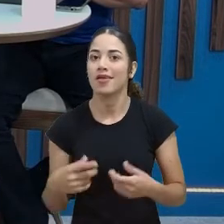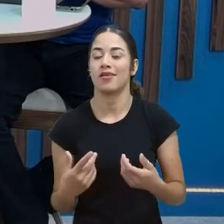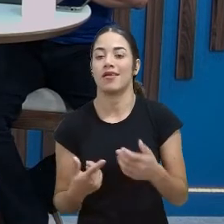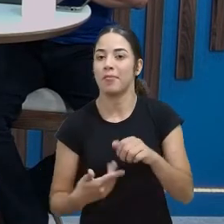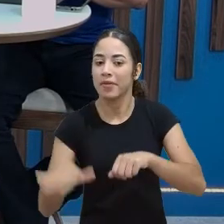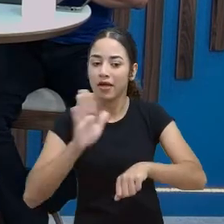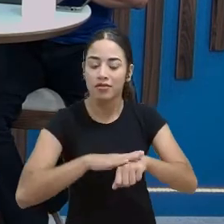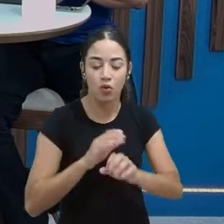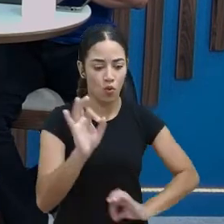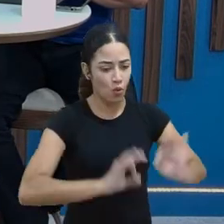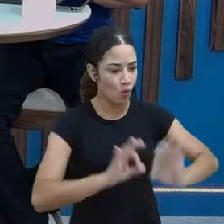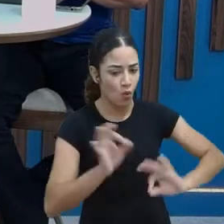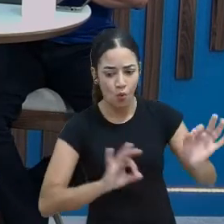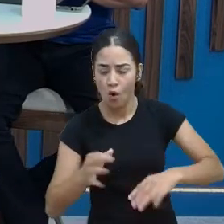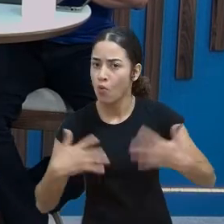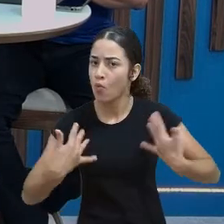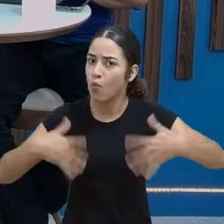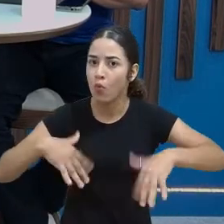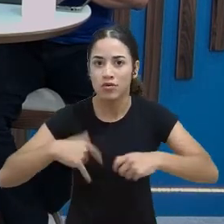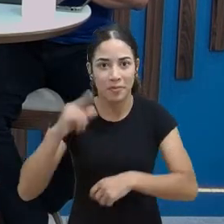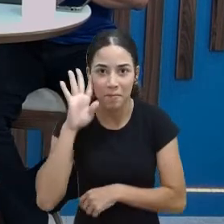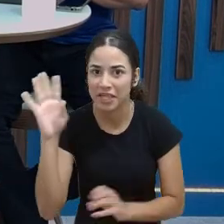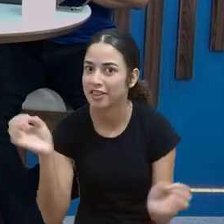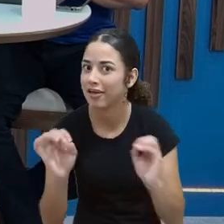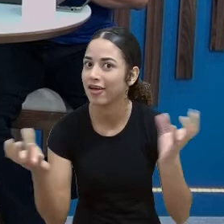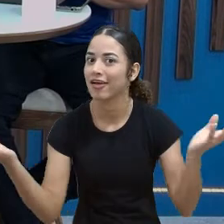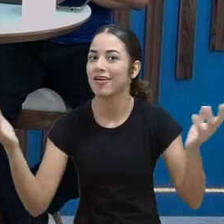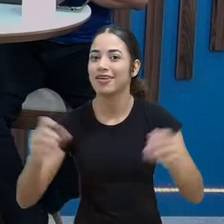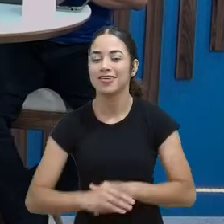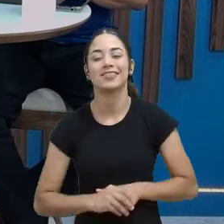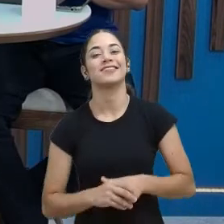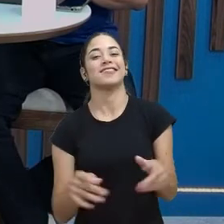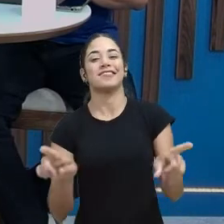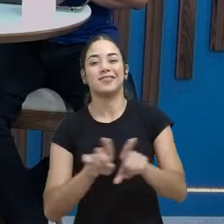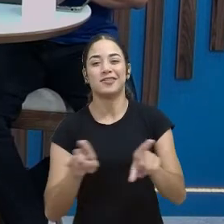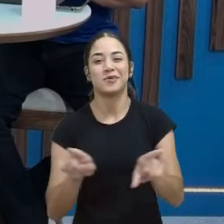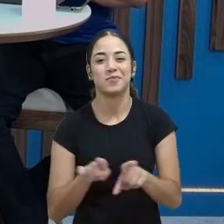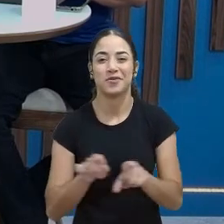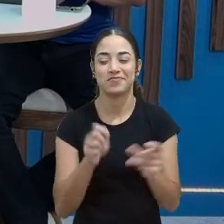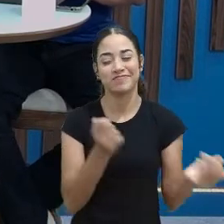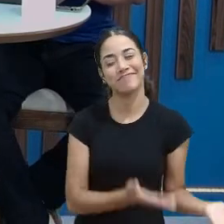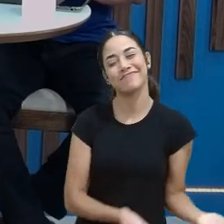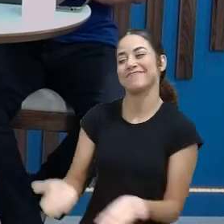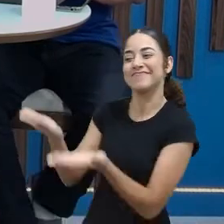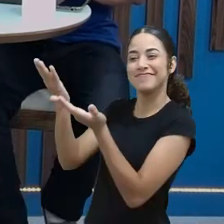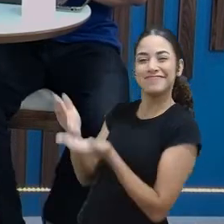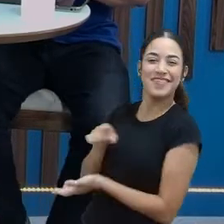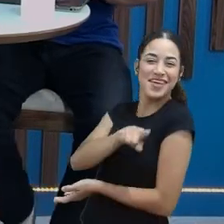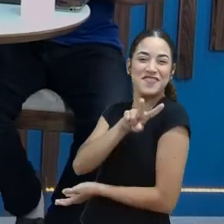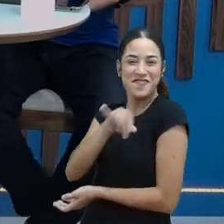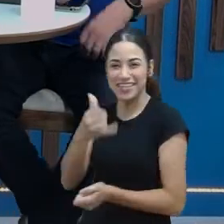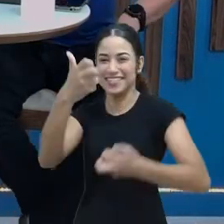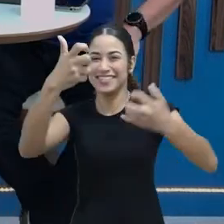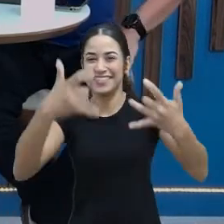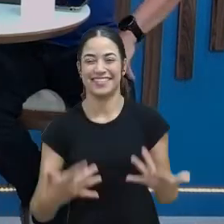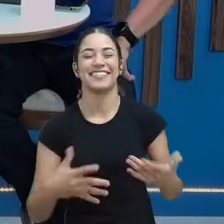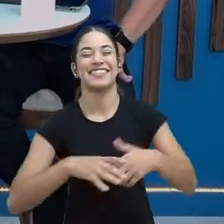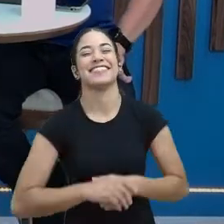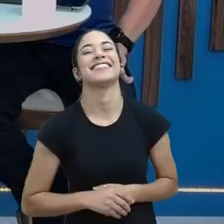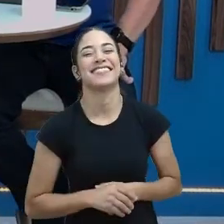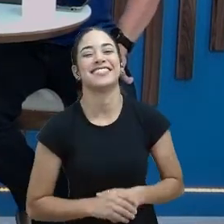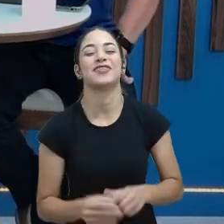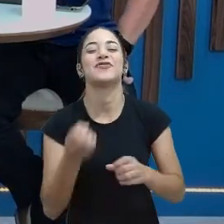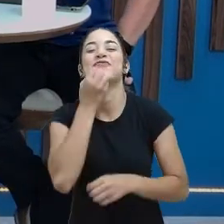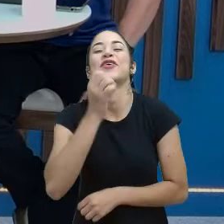trás das câmeras que vocês nem imaginam, viu? E vou deixar agora a palavra com o queridíssimo professor Giorgio.